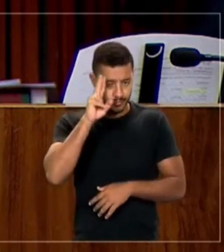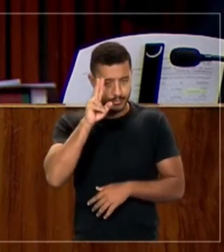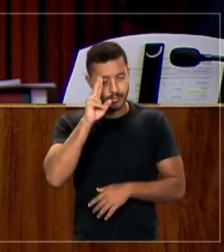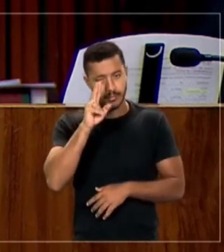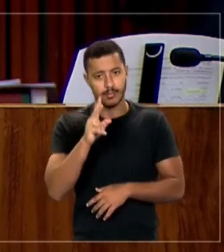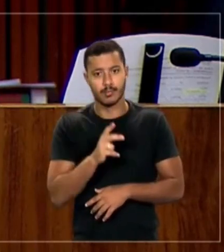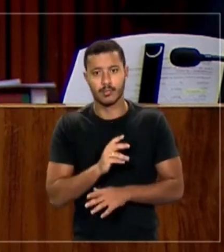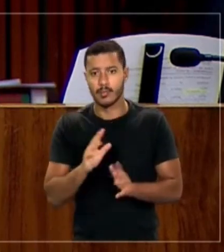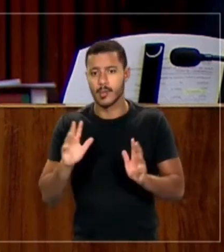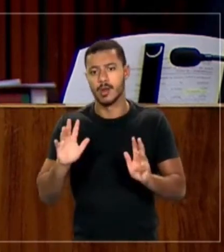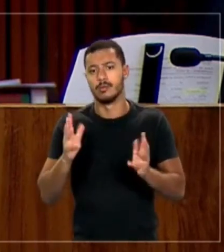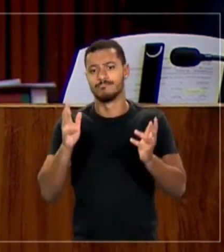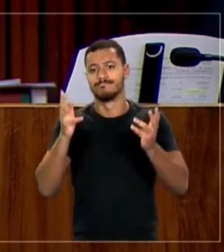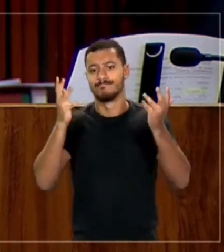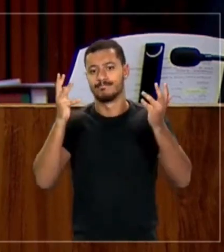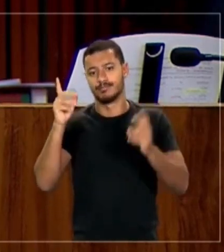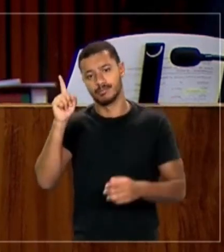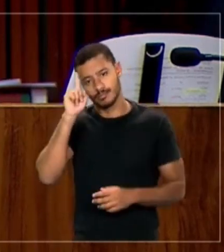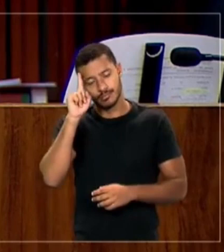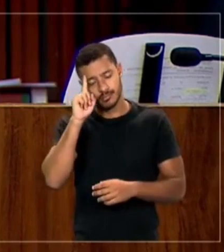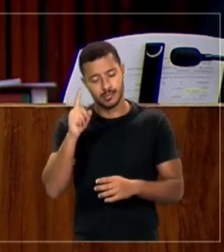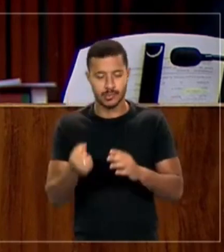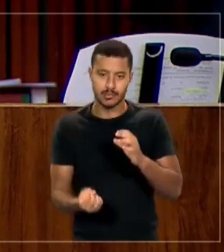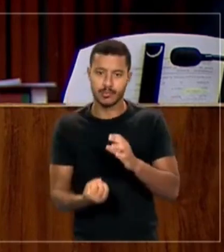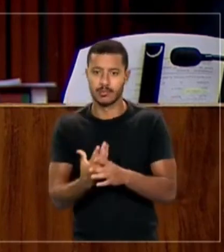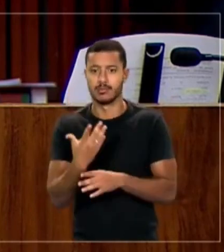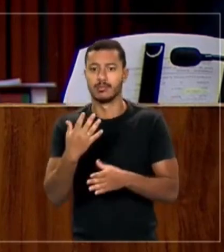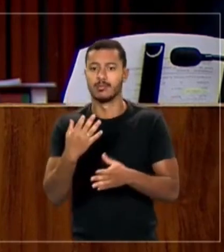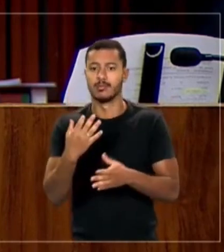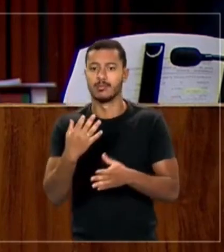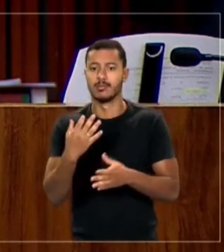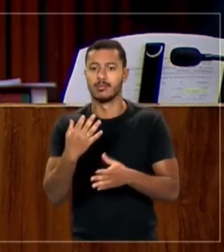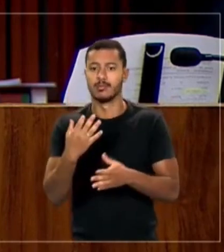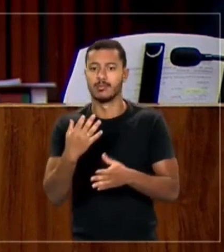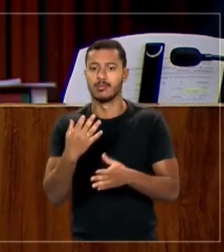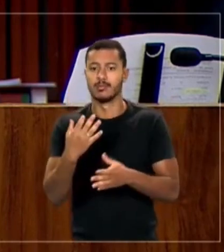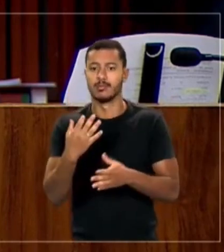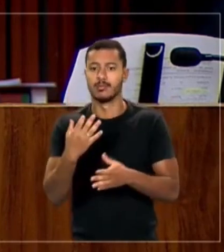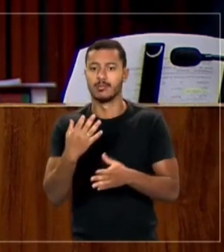e comemorarmos o dia da criação da Justiça Eleitoral.